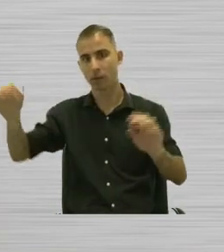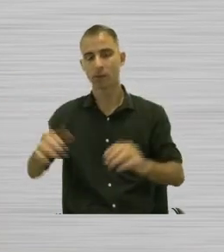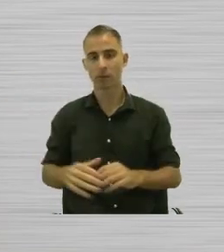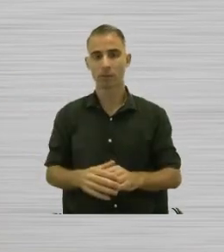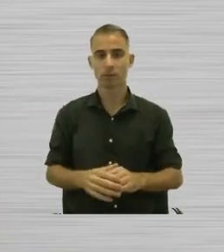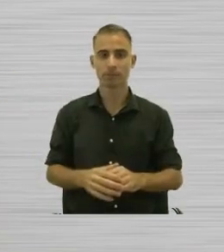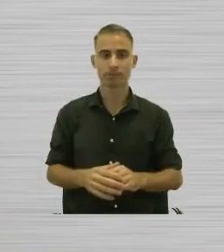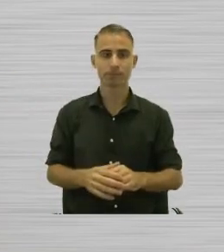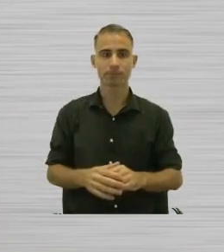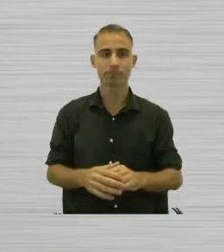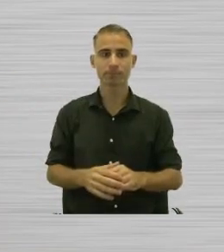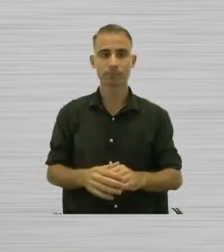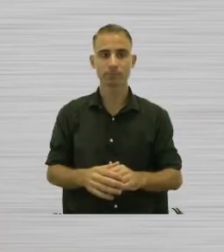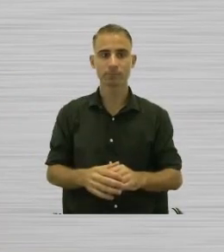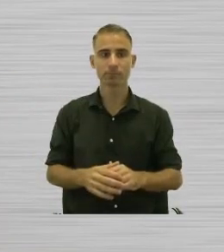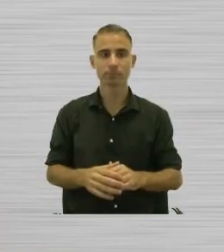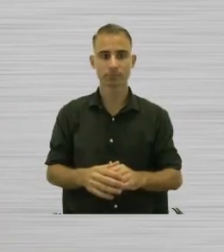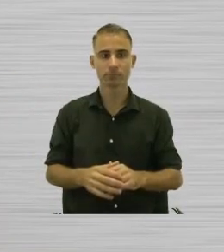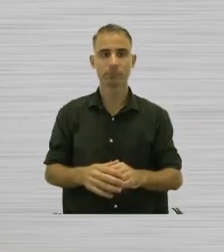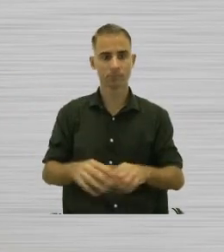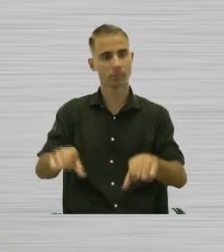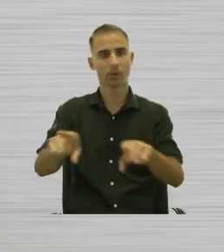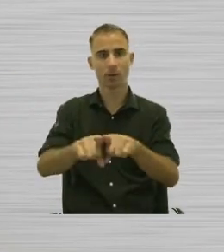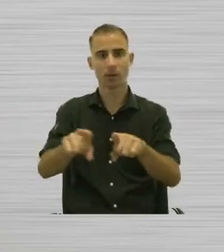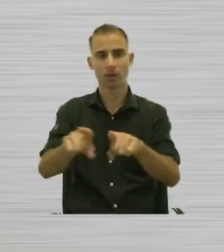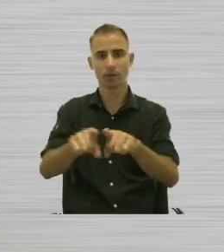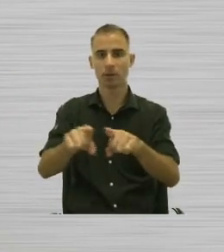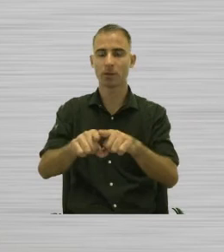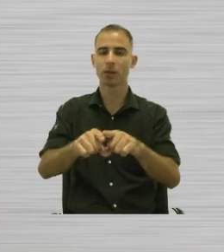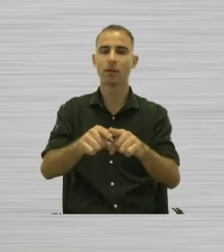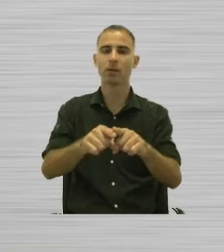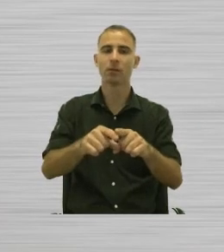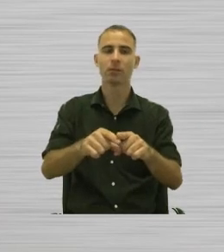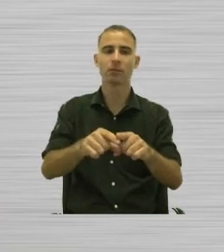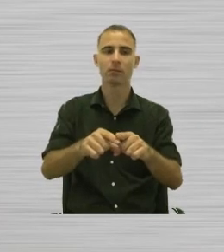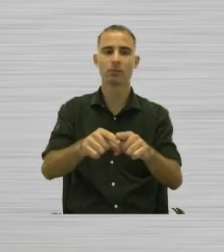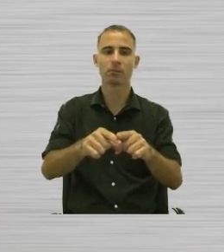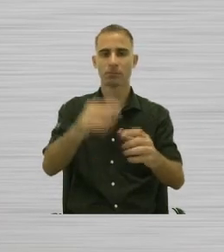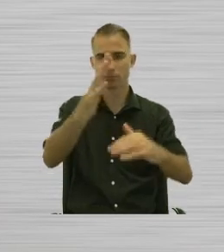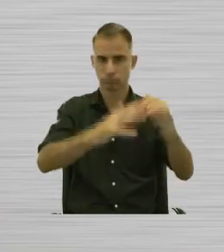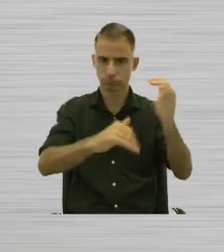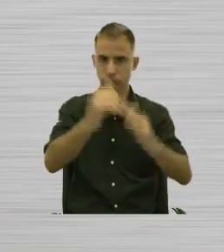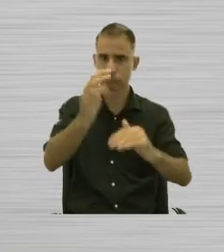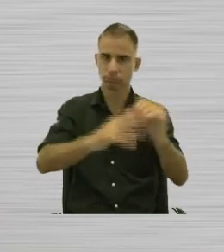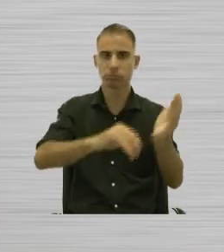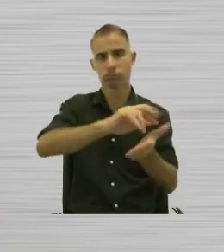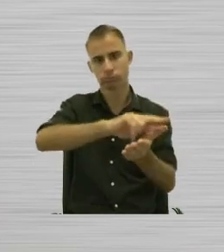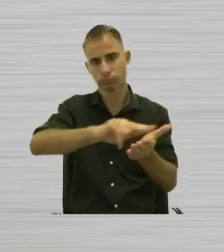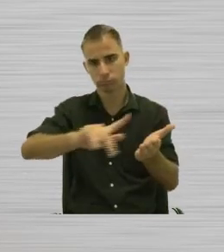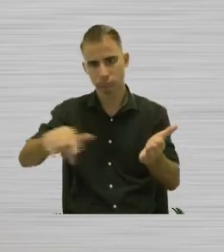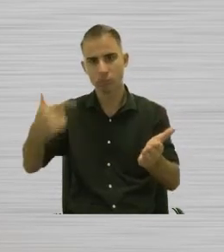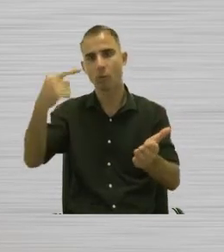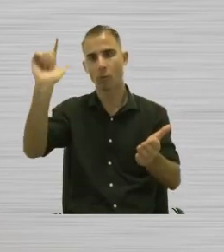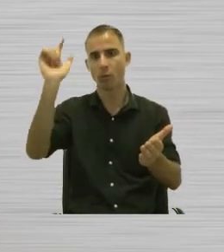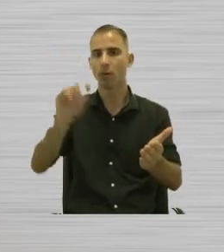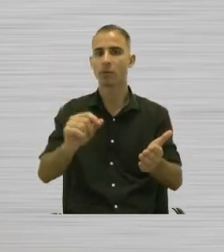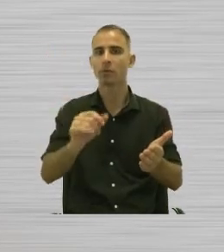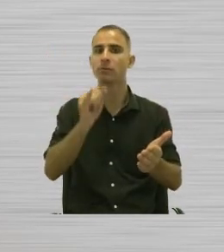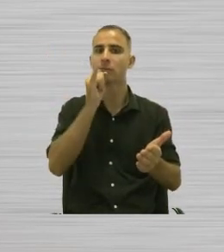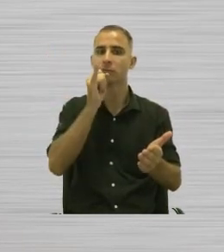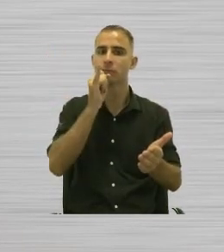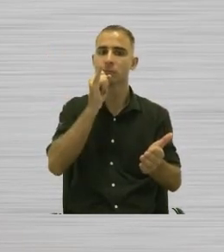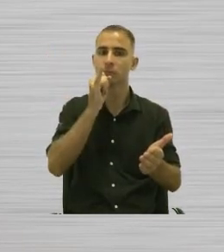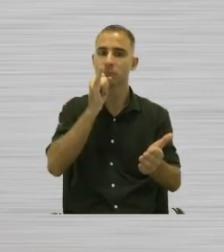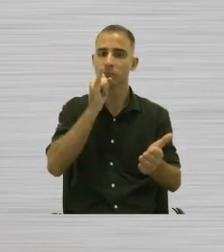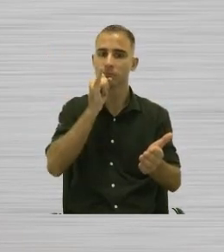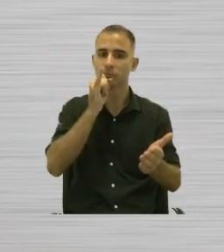tem os demais outros profissionais que compõem a equipe de atenção básica. Hoje nós temos a cobertura da atenção